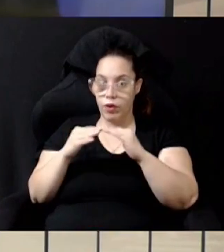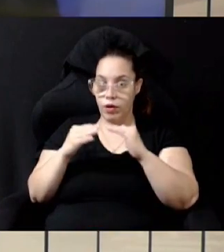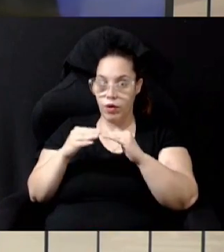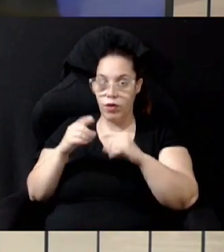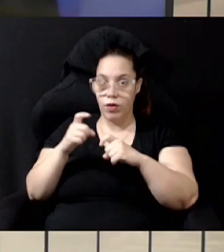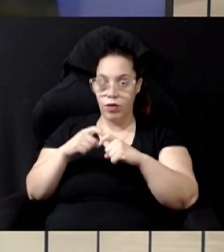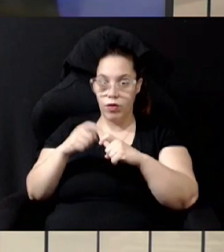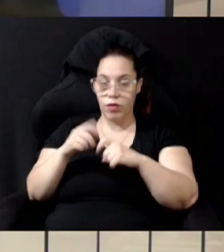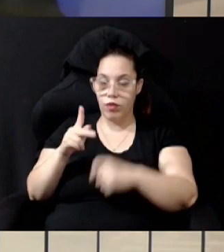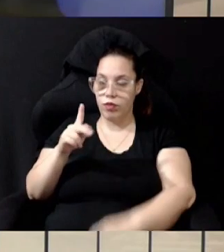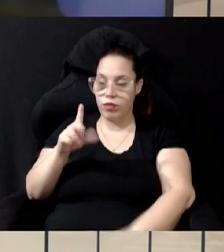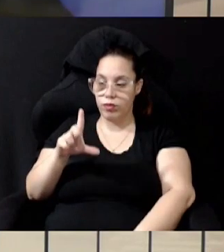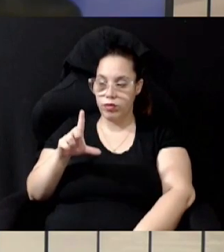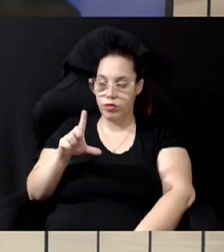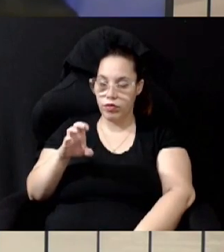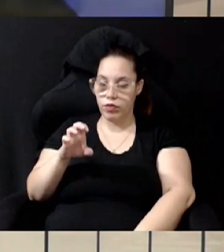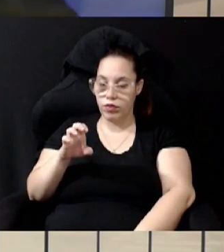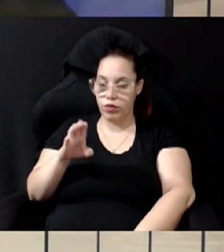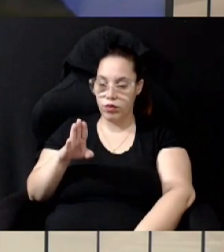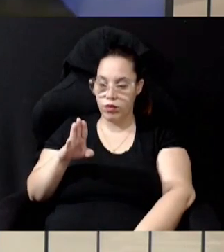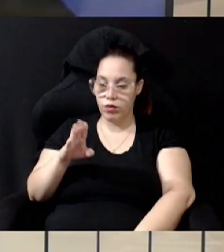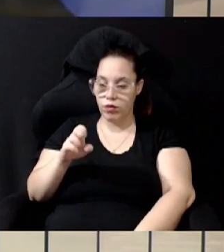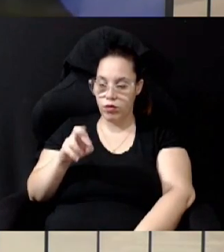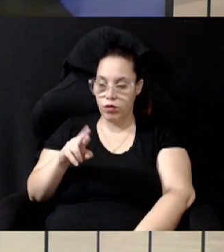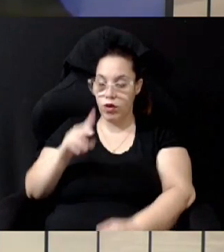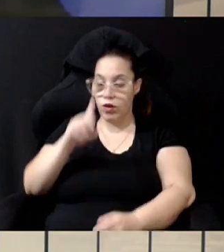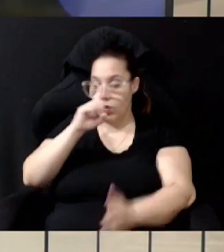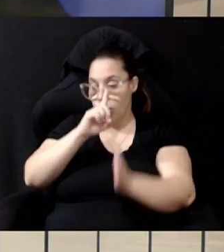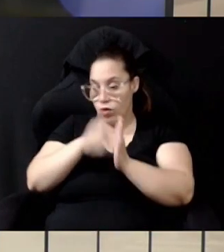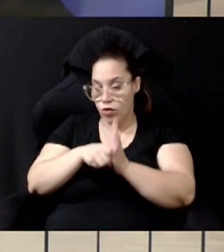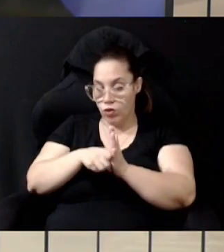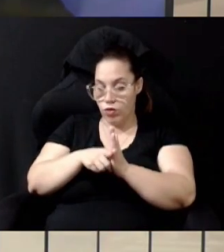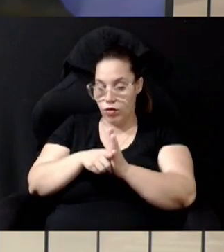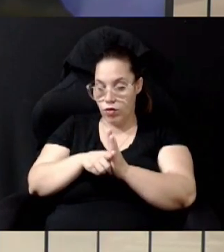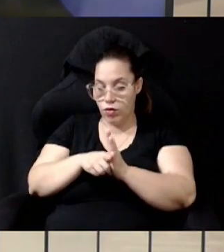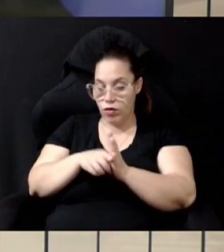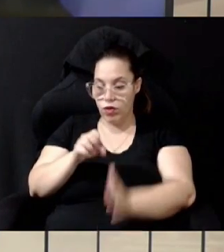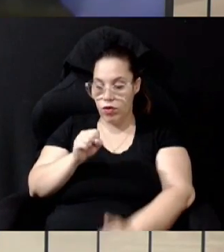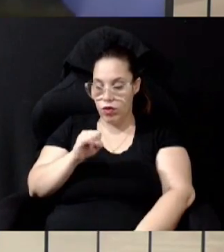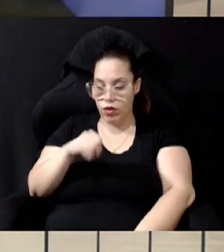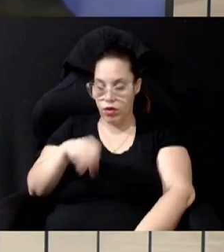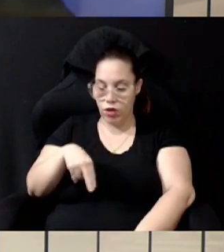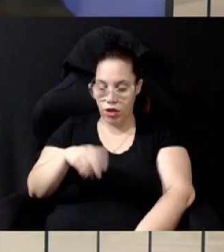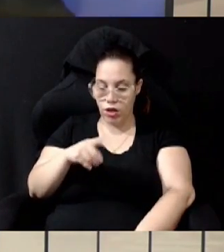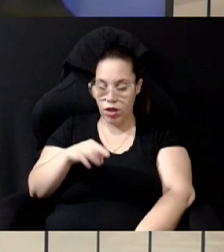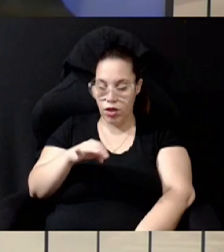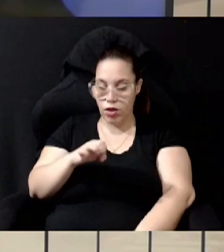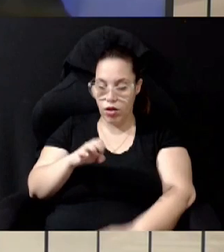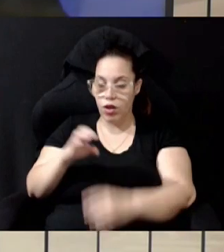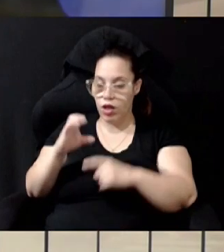em exames, o diagnóstico dessa síndrome, no caso, também é clínico.